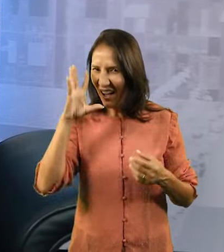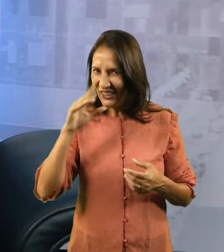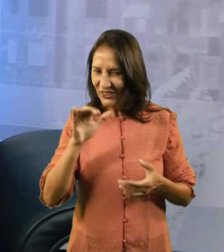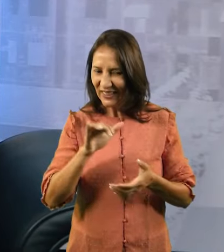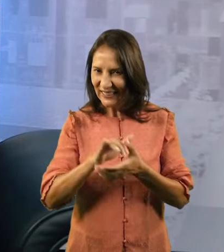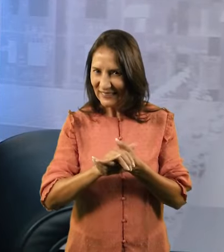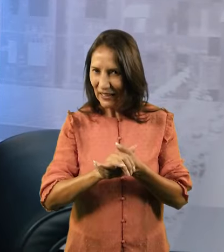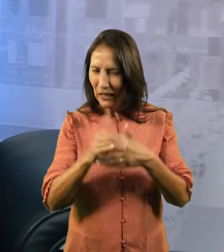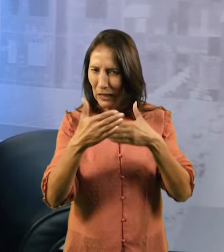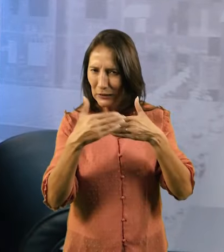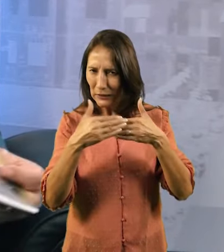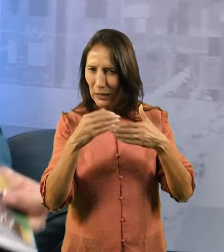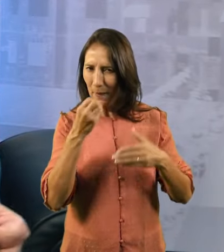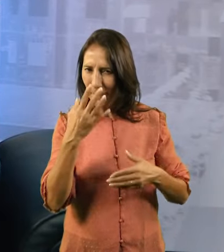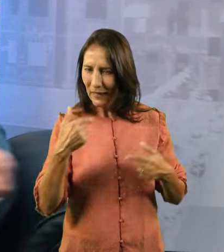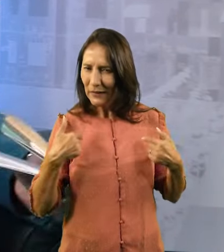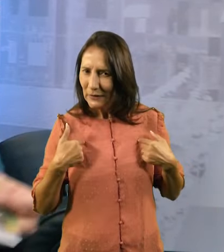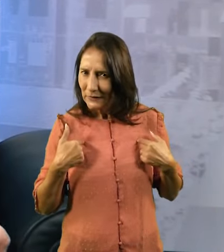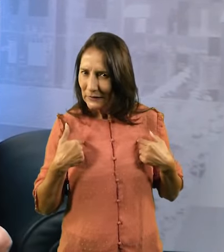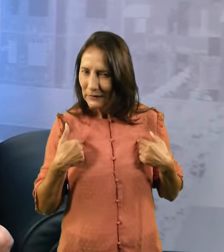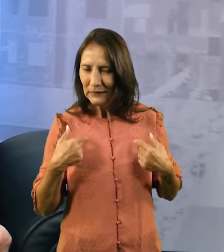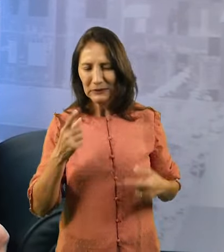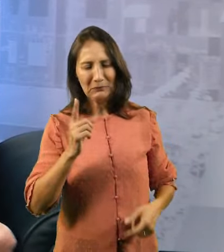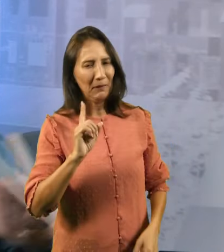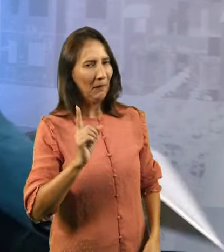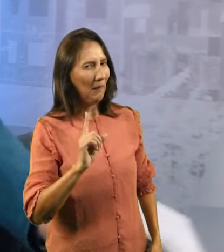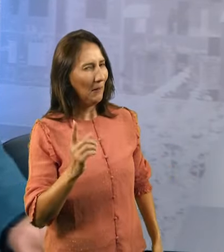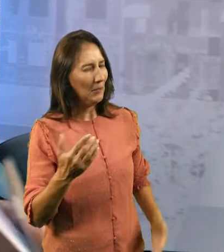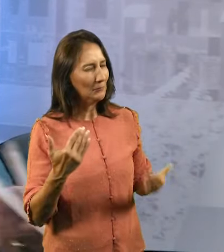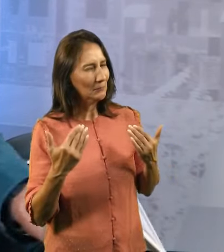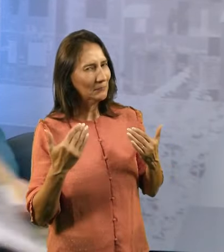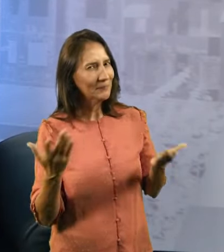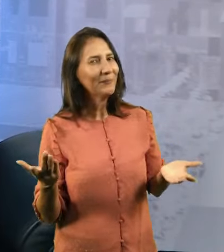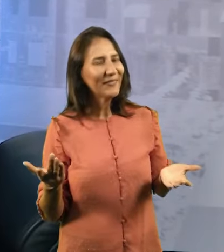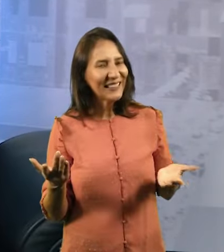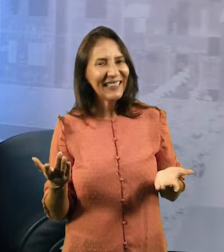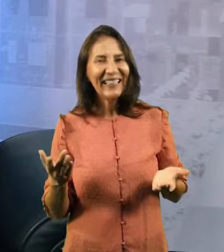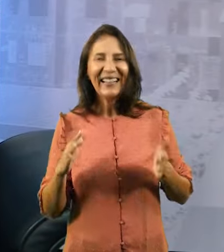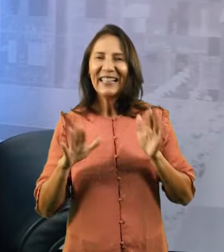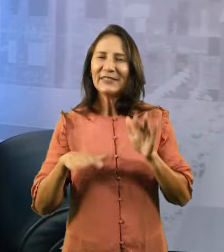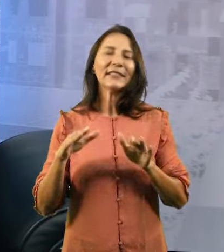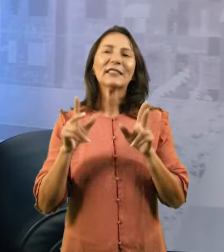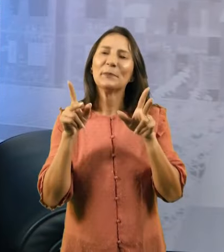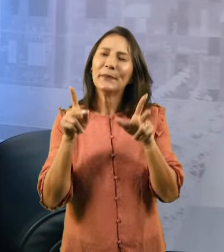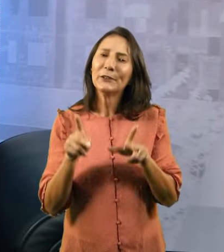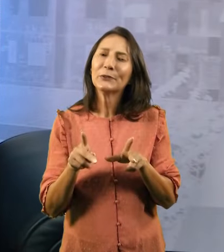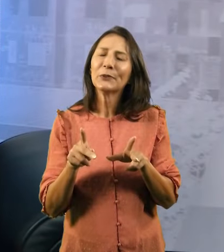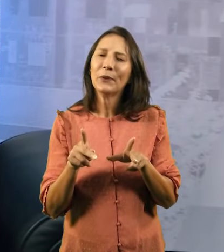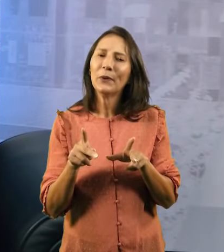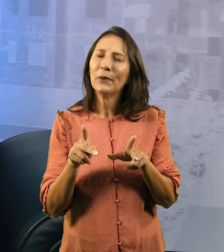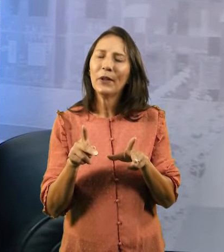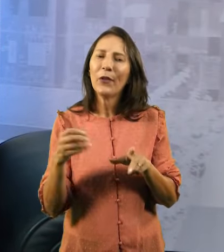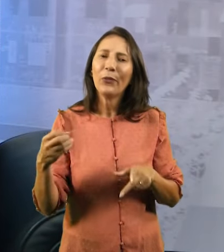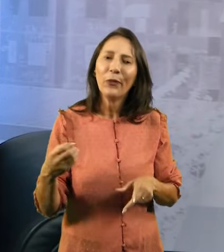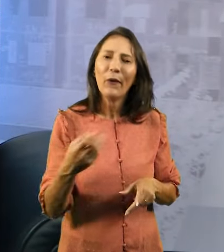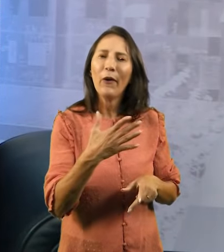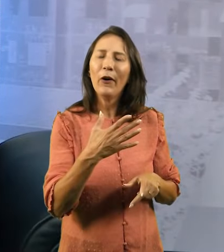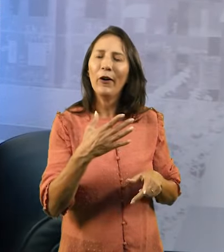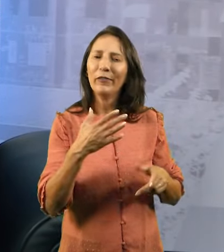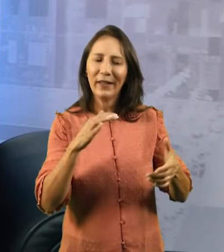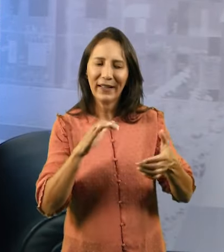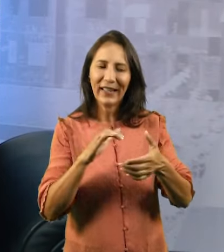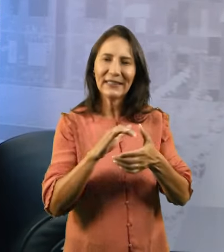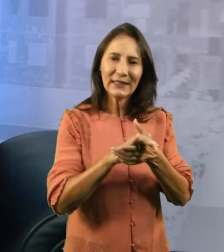pai, como vai tratar bem alguém que chega na sua vida agora, nesse momento? Então, casar